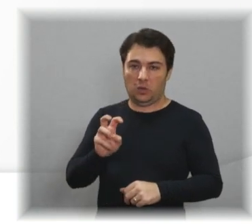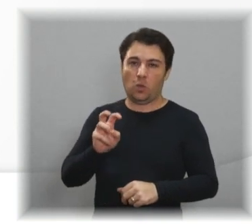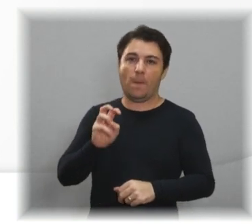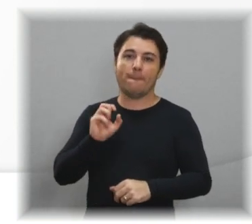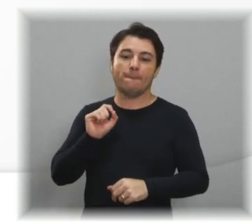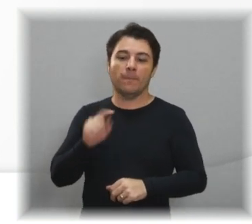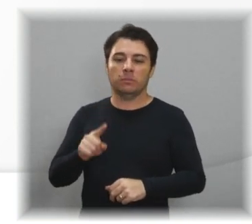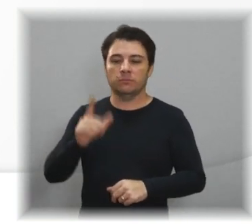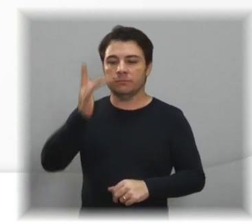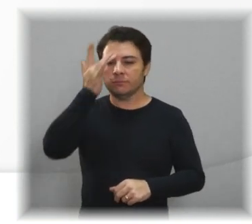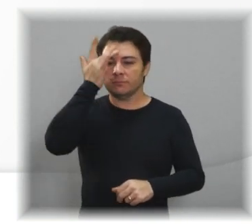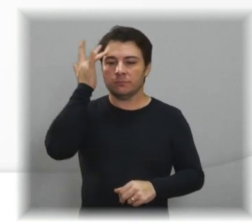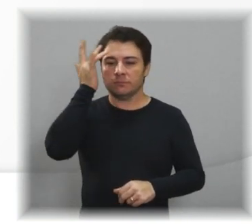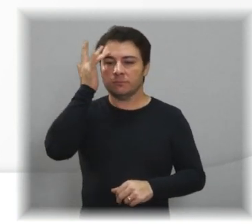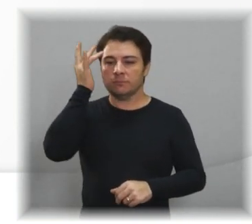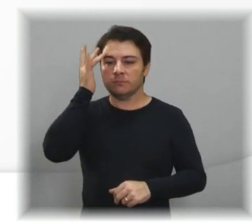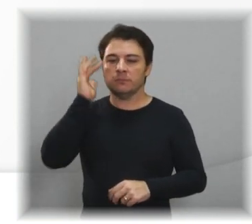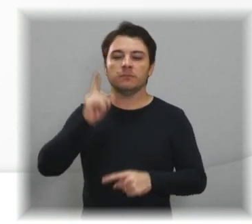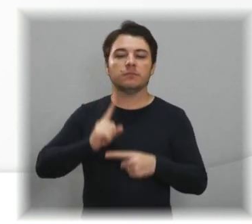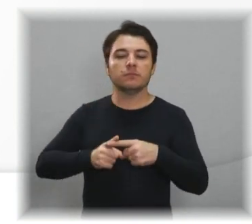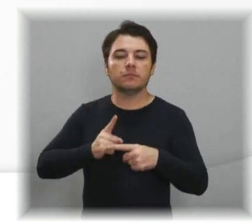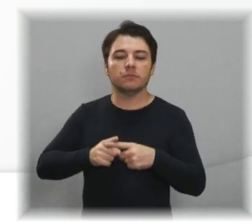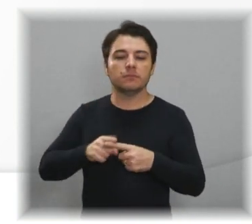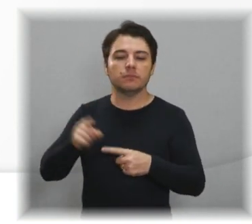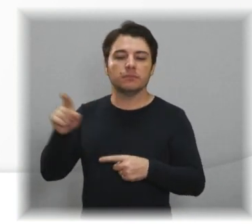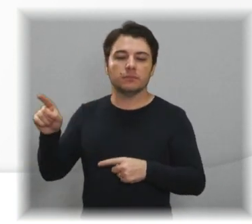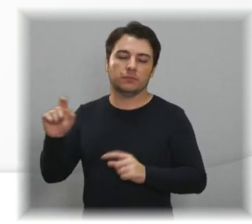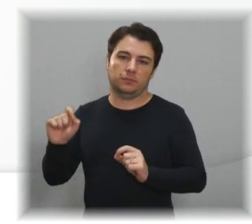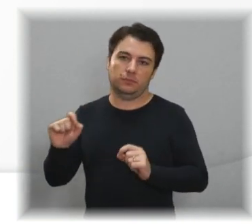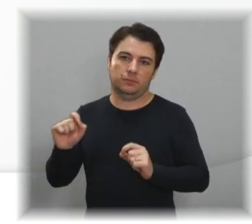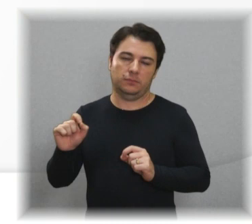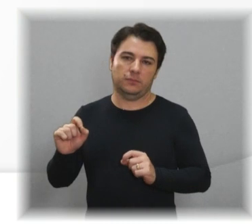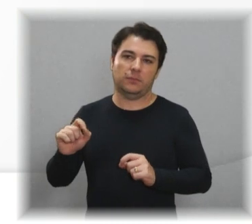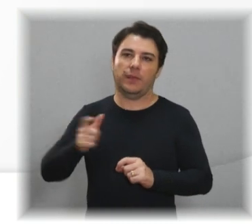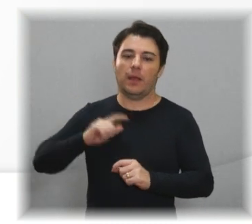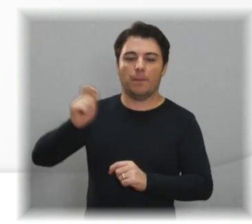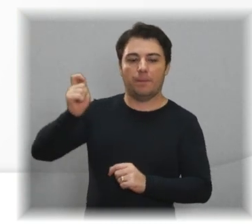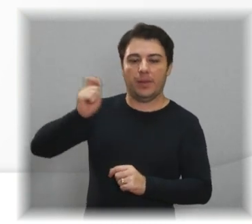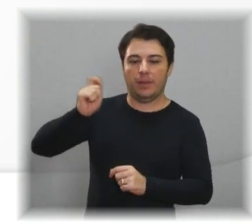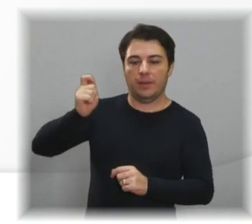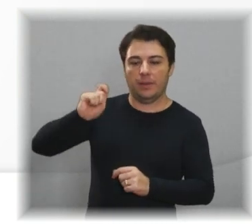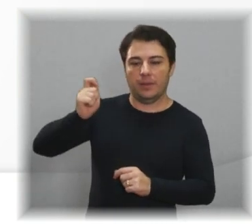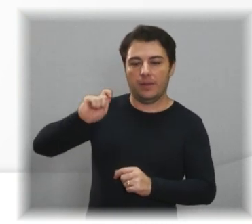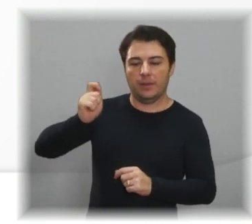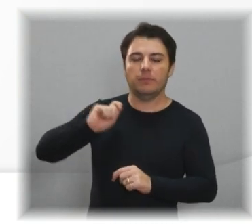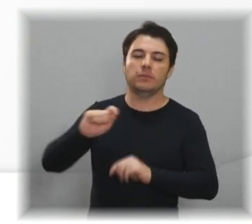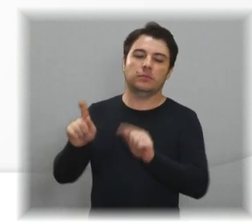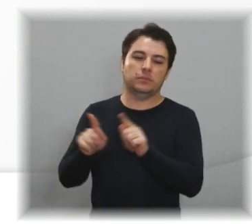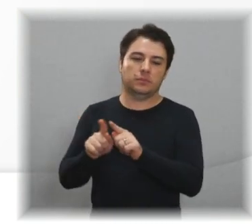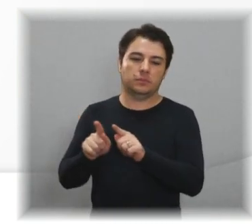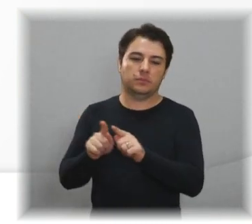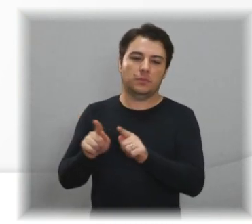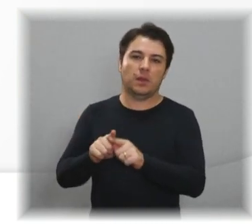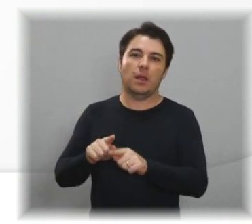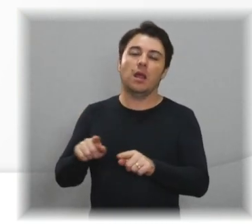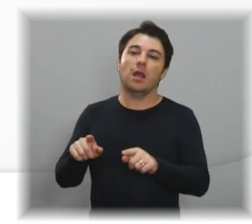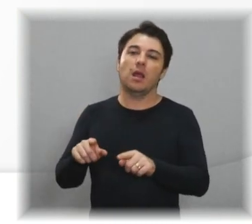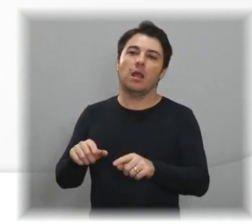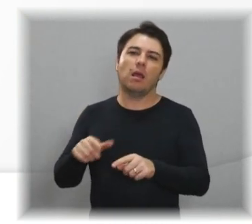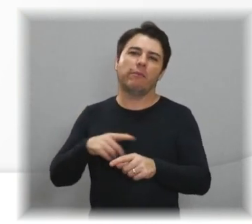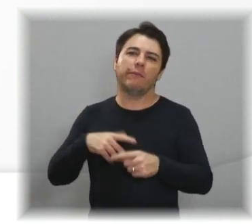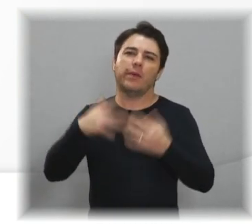nesse período é de 12 meses e meio foi causado por lá barramento pipa 4.000 clientes desligamento manutenção emergencial